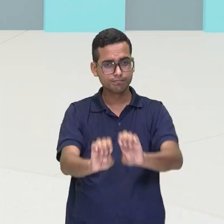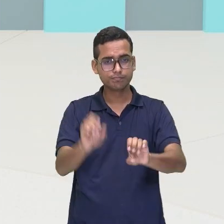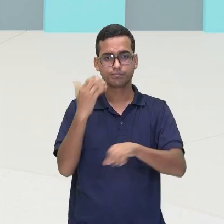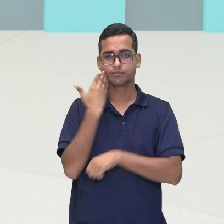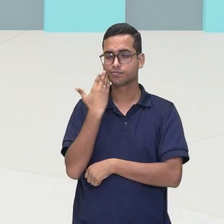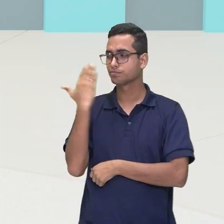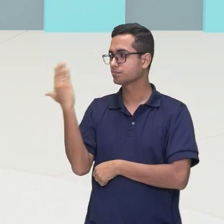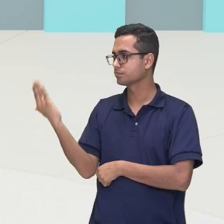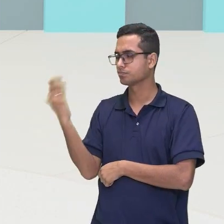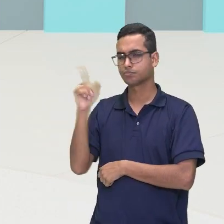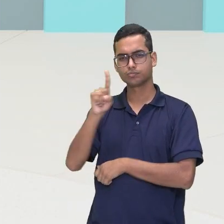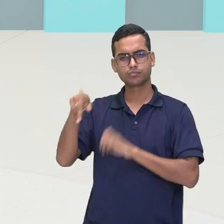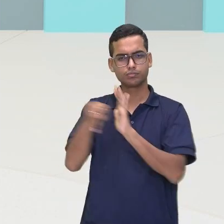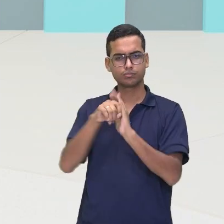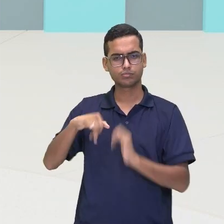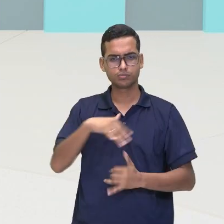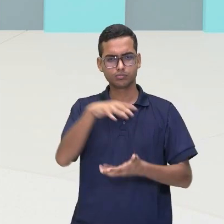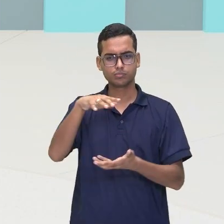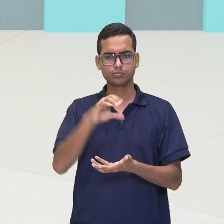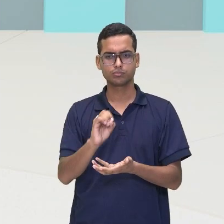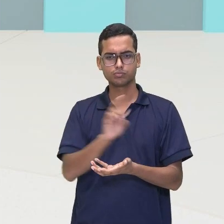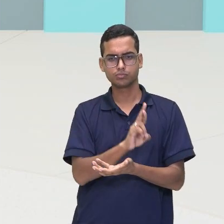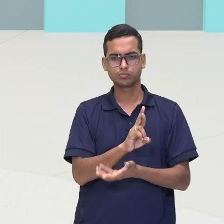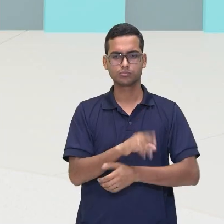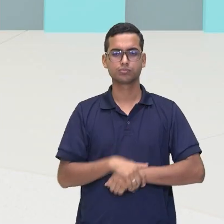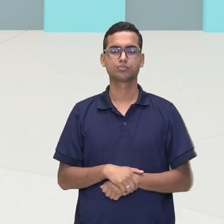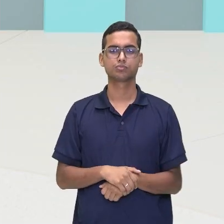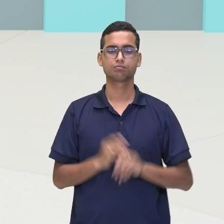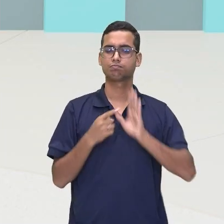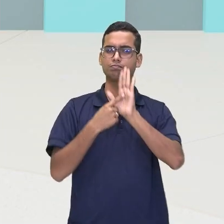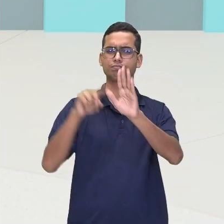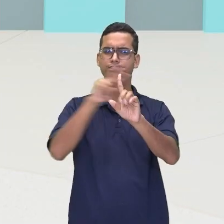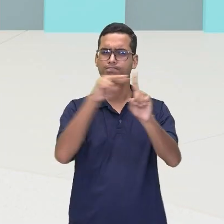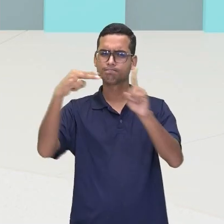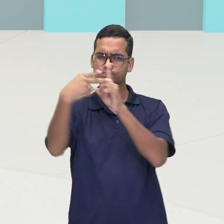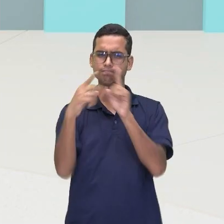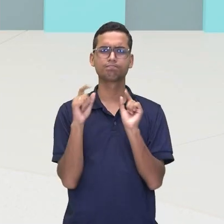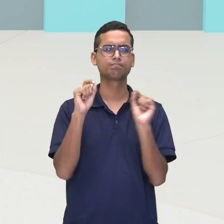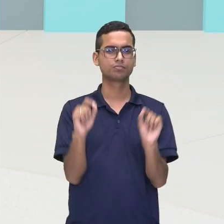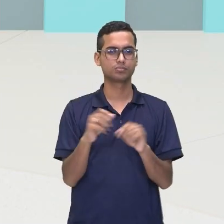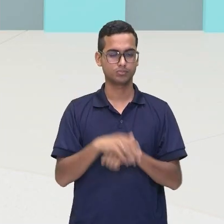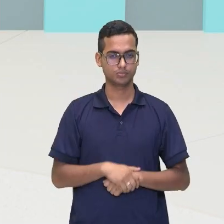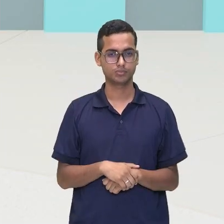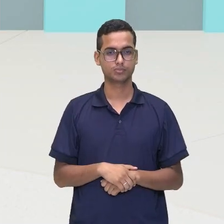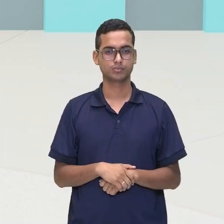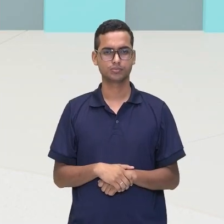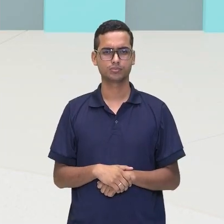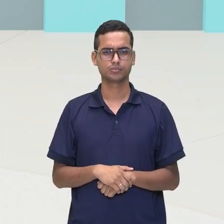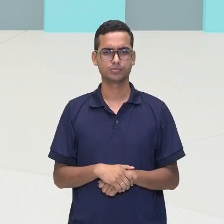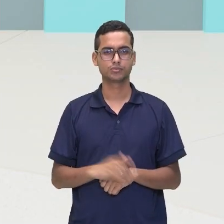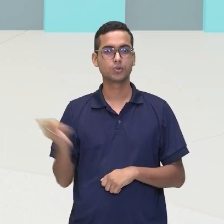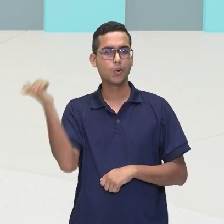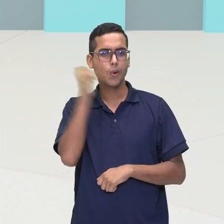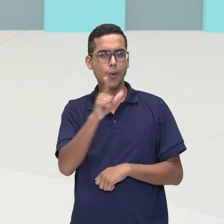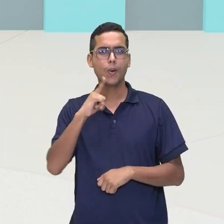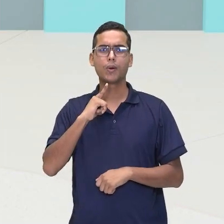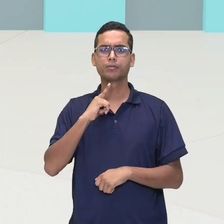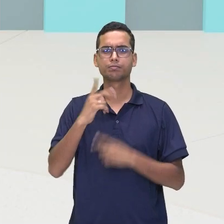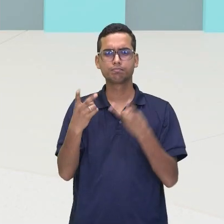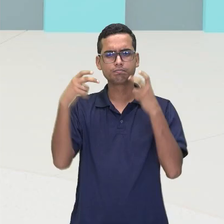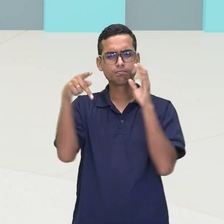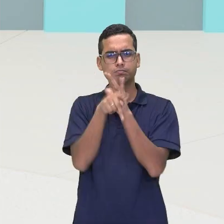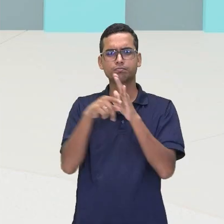Parturiente, de Gasperi, que ele nos traz esse olhar, onde eu consigo enxergar toda a minha